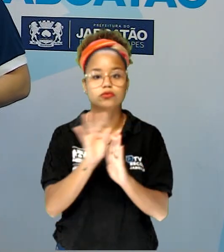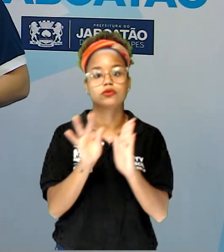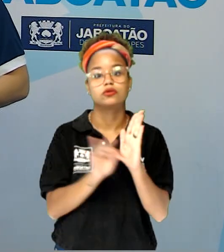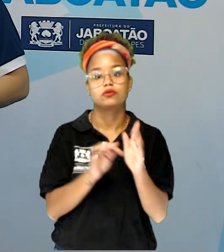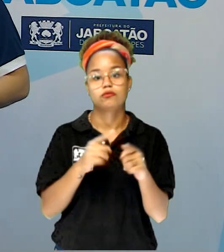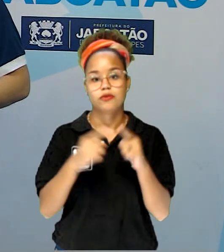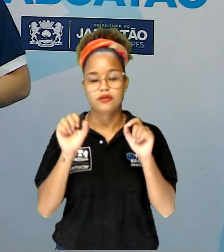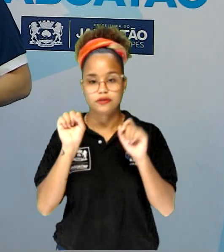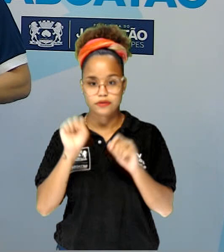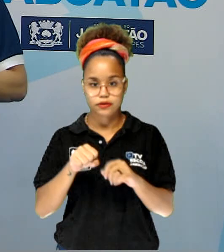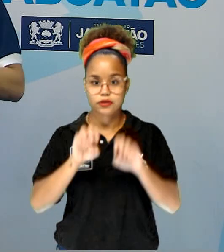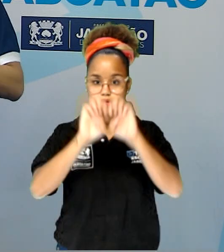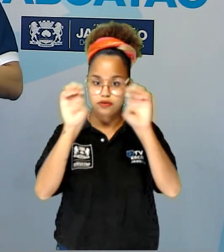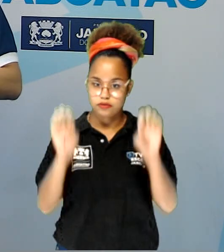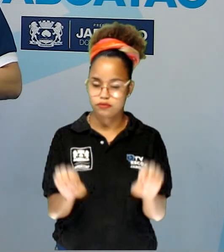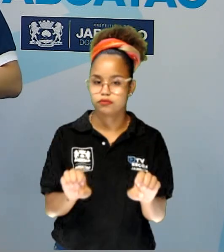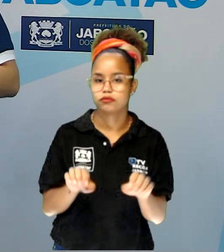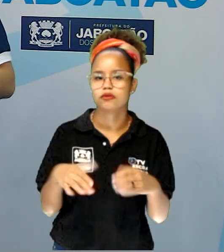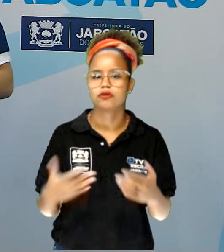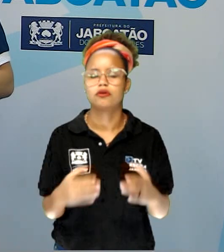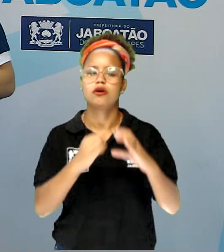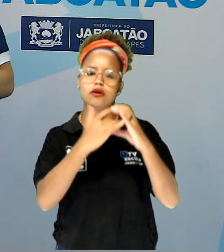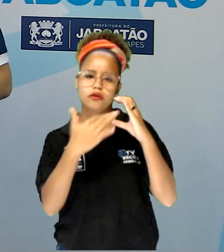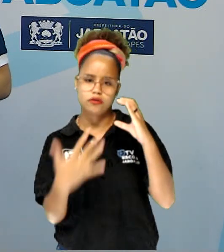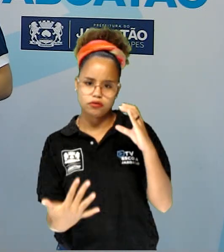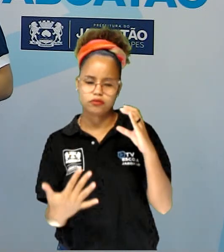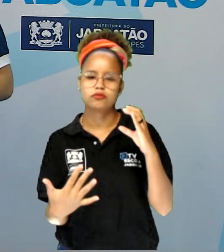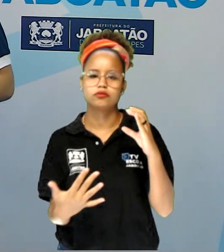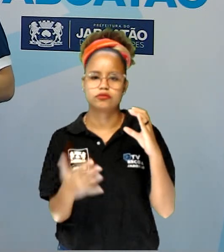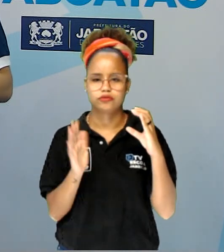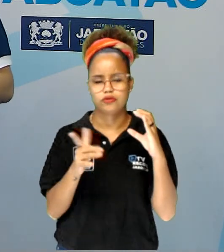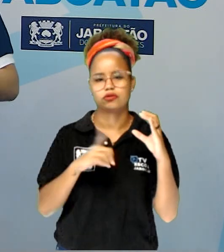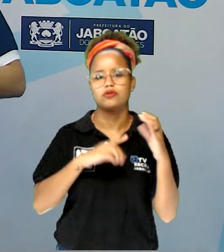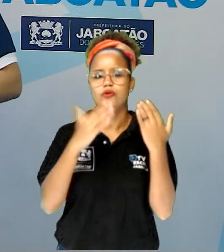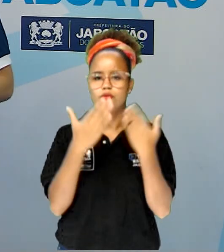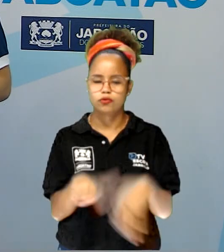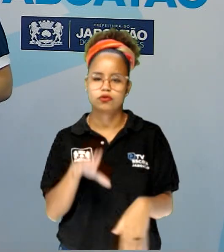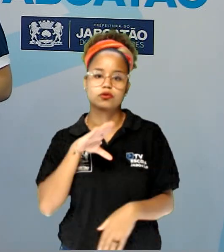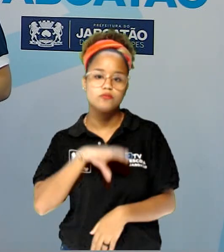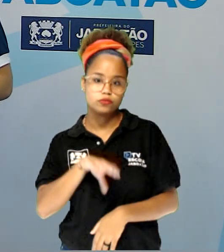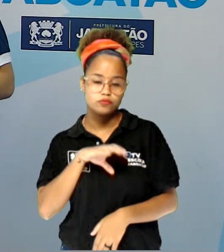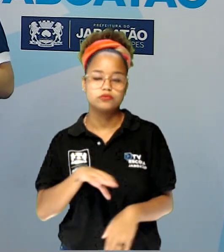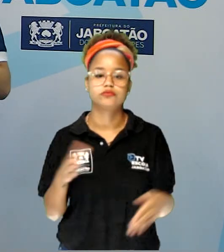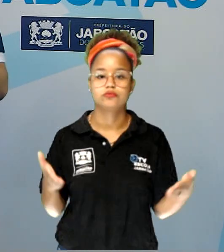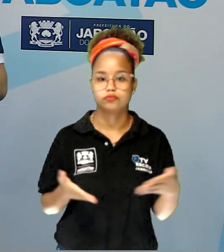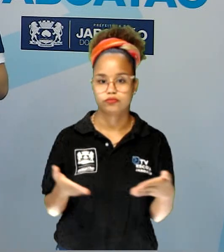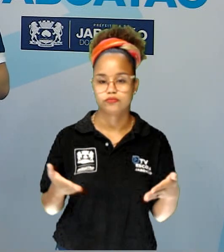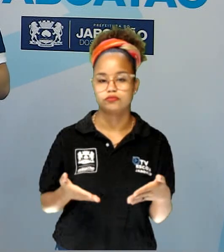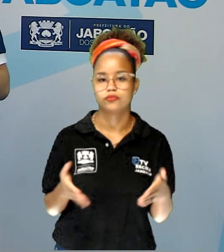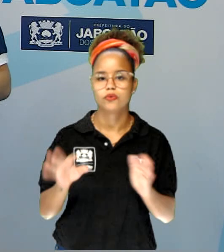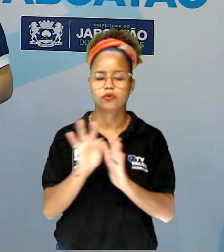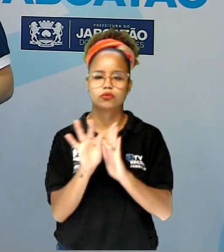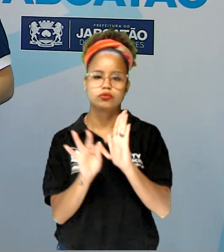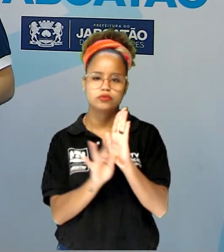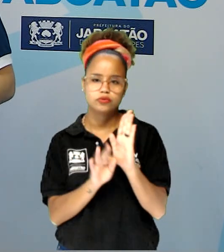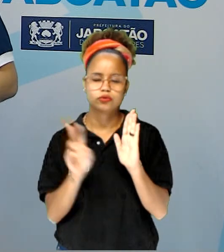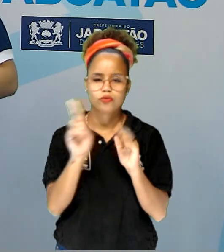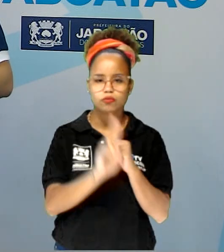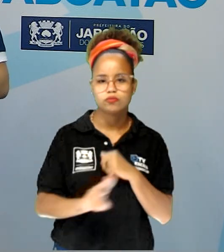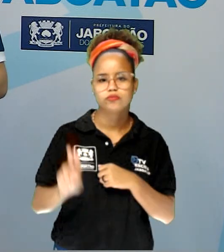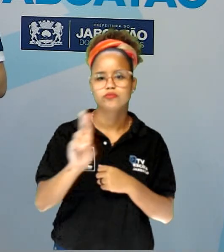a estrutura. Isso é uma característica típica dessas provas de língua portuguesa de hoje. Os textos são